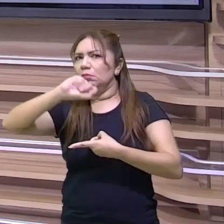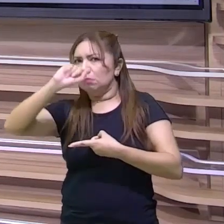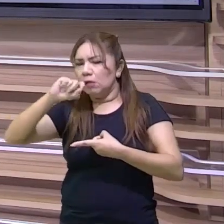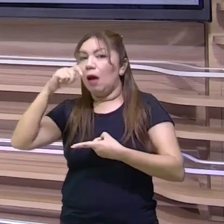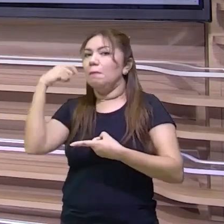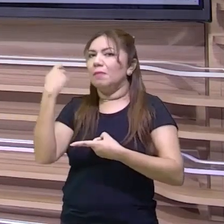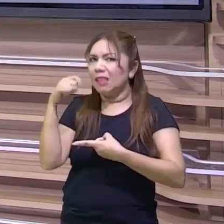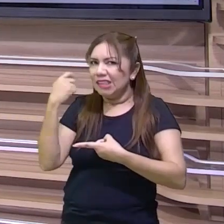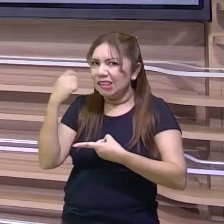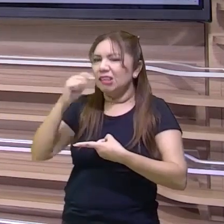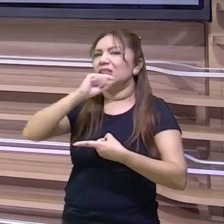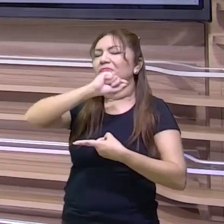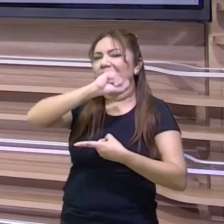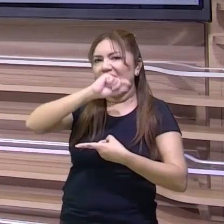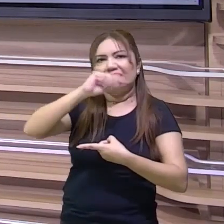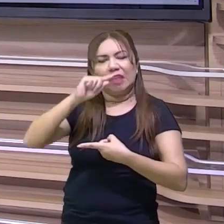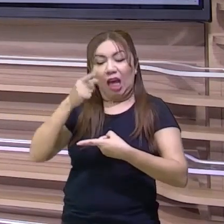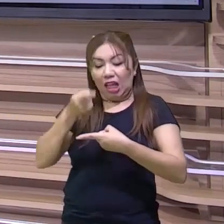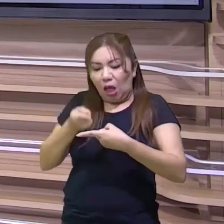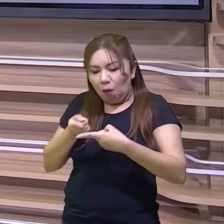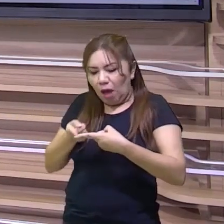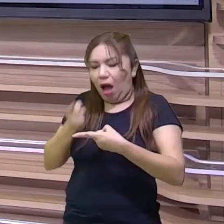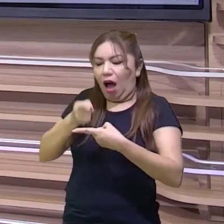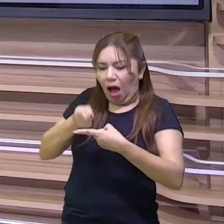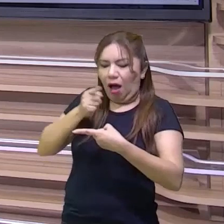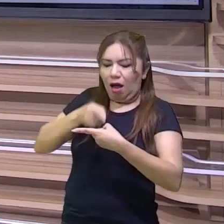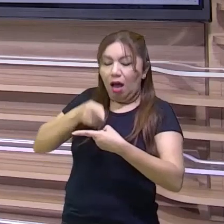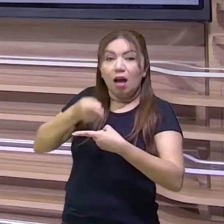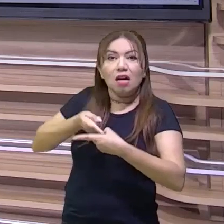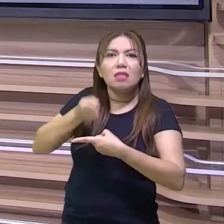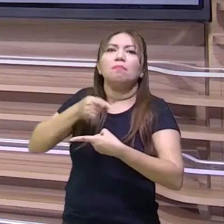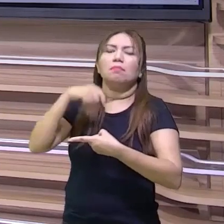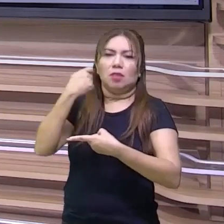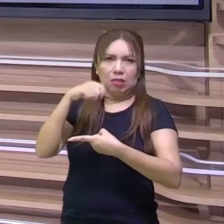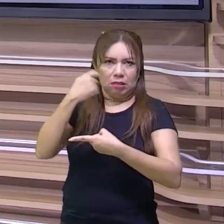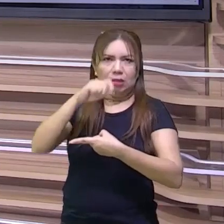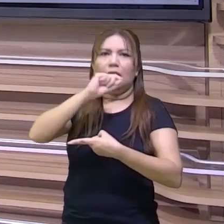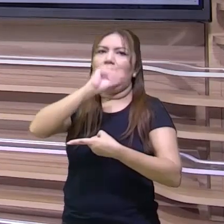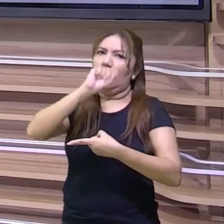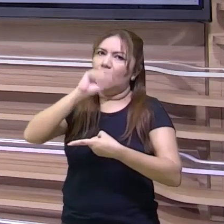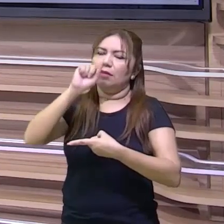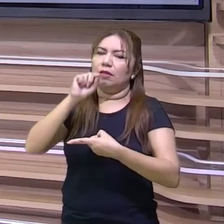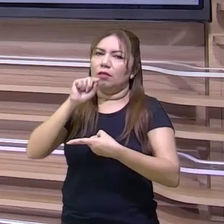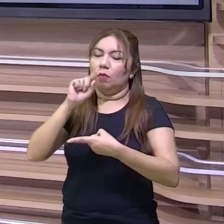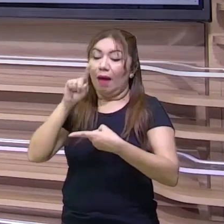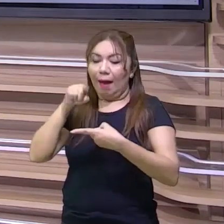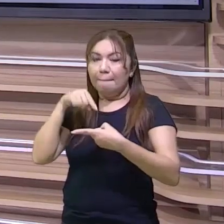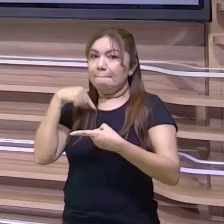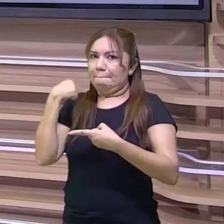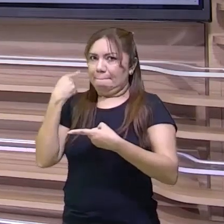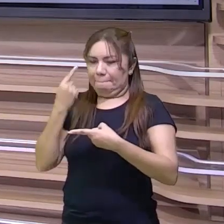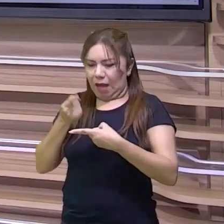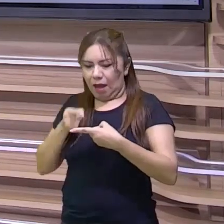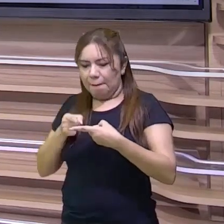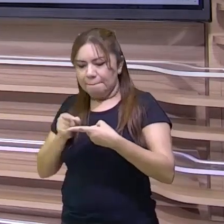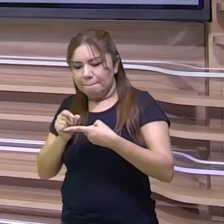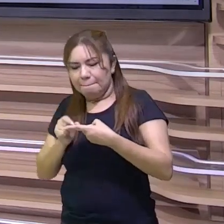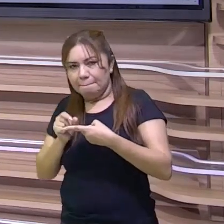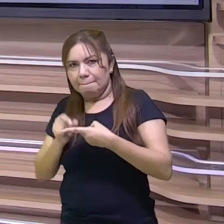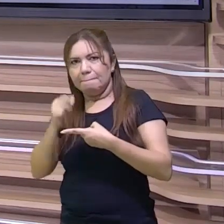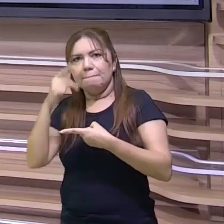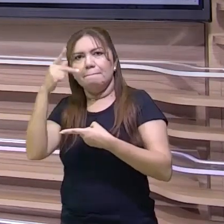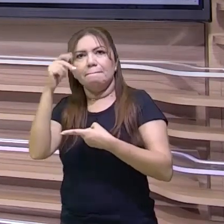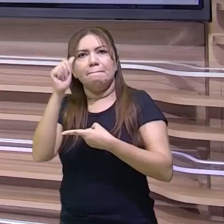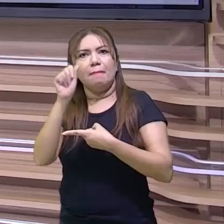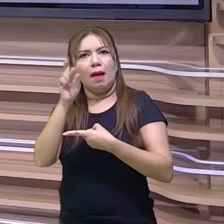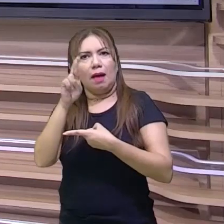a antepenúltima, ela tem que ser acentuada. Agora, a paroxítona, ela diz assim, não,